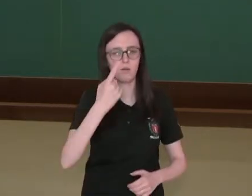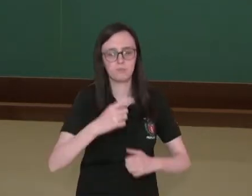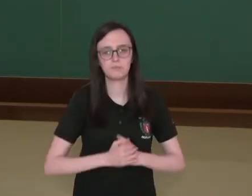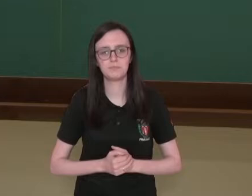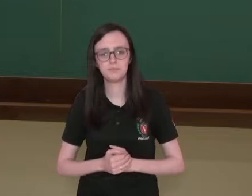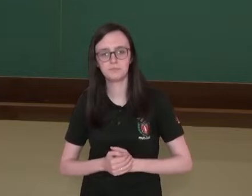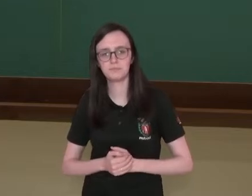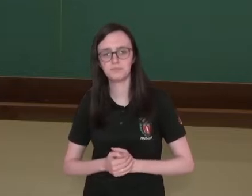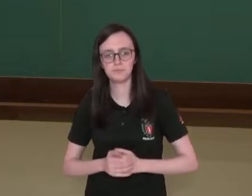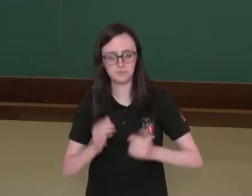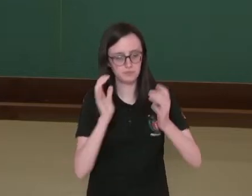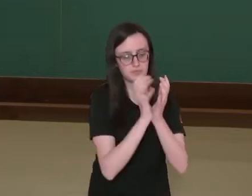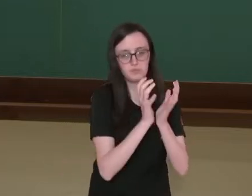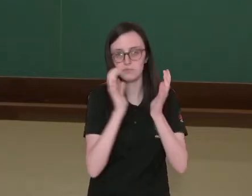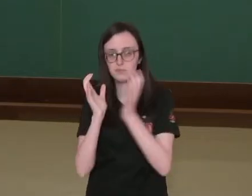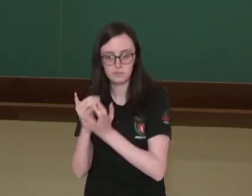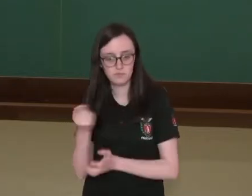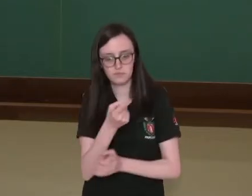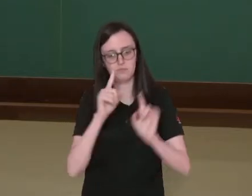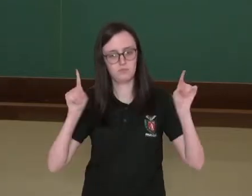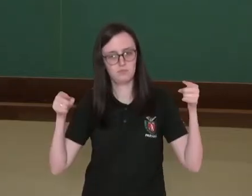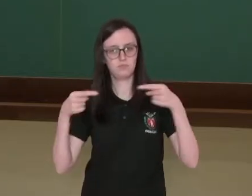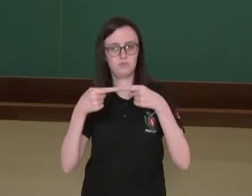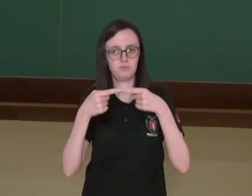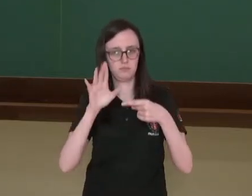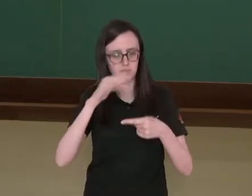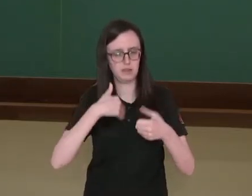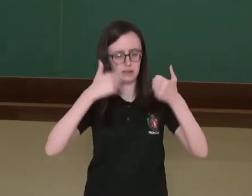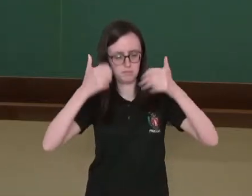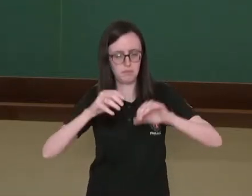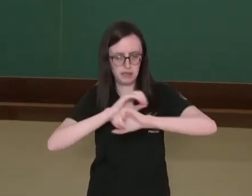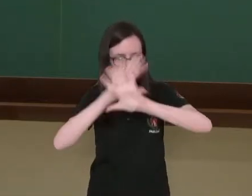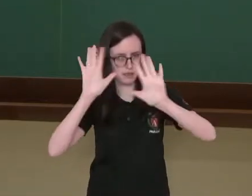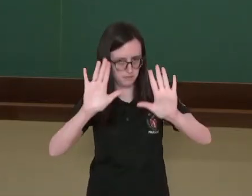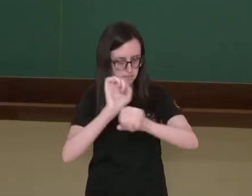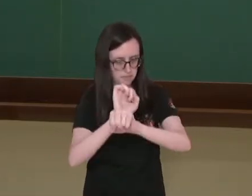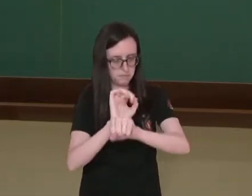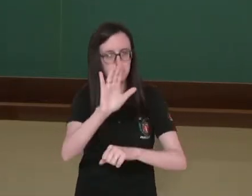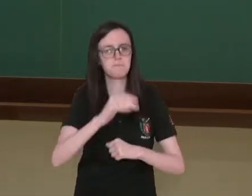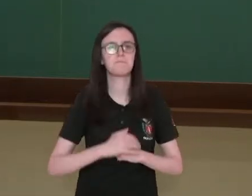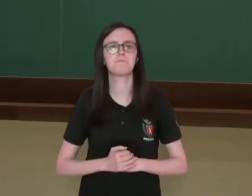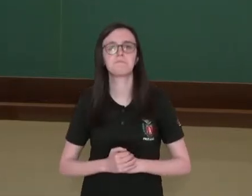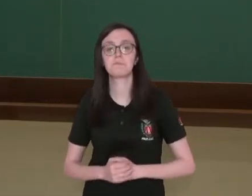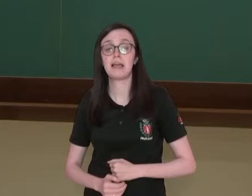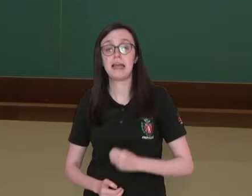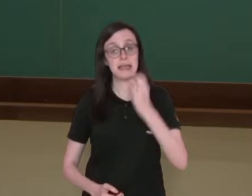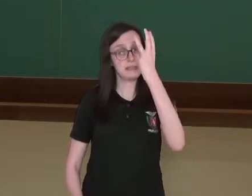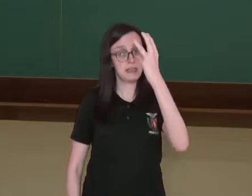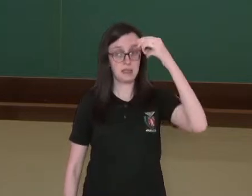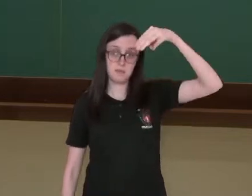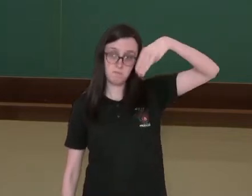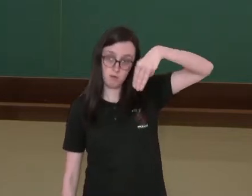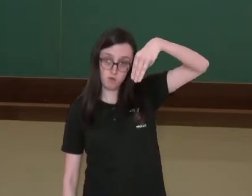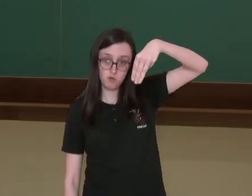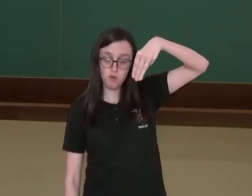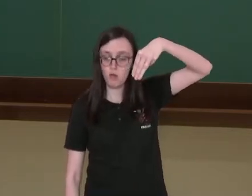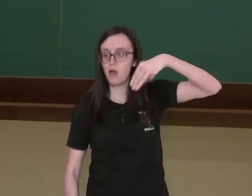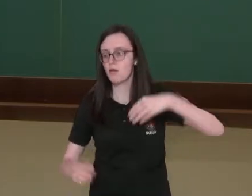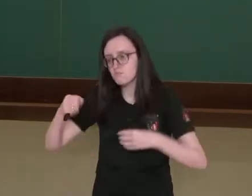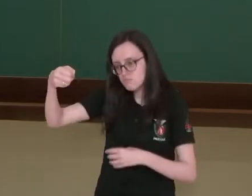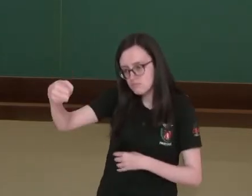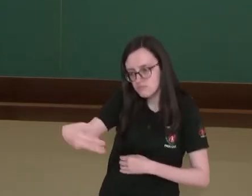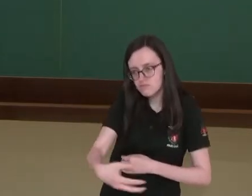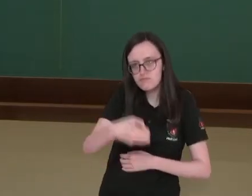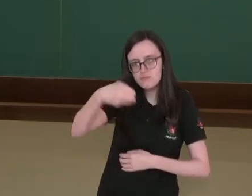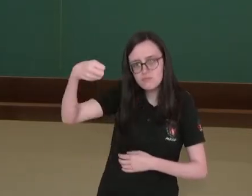grandezas envolvidas são diretamente proporcionais. Já vamos esclarecer aqui, ó. 3 minutos, a capacidade, ou